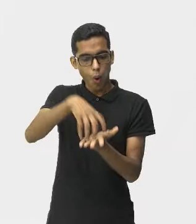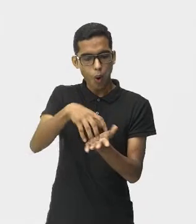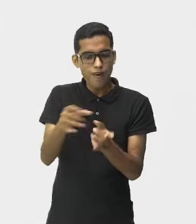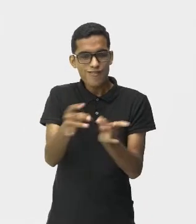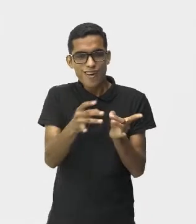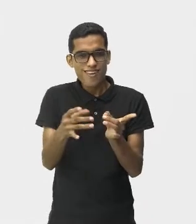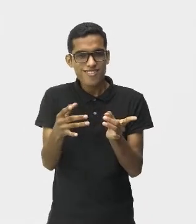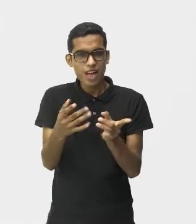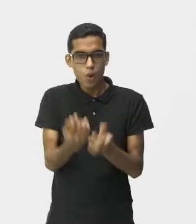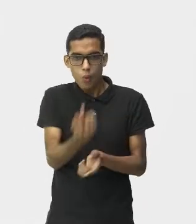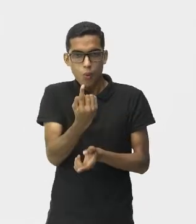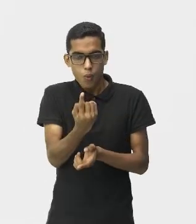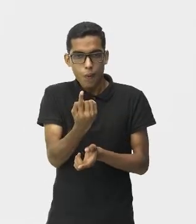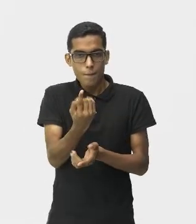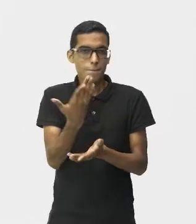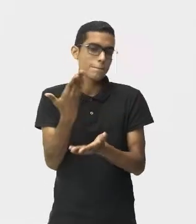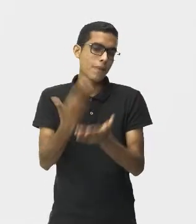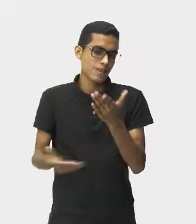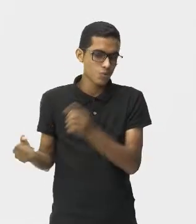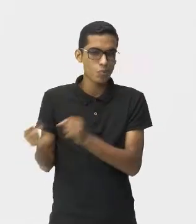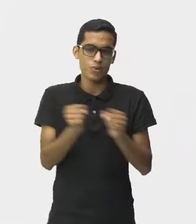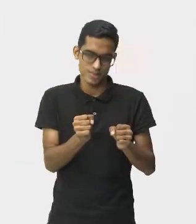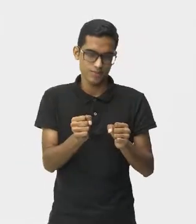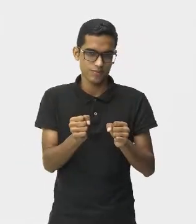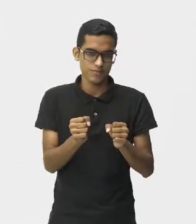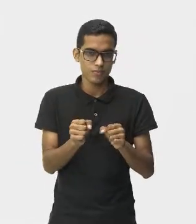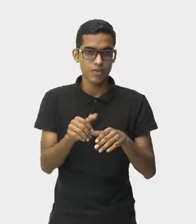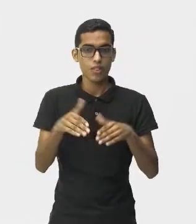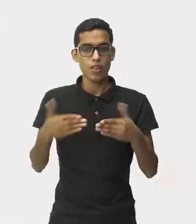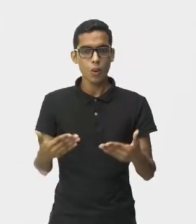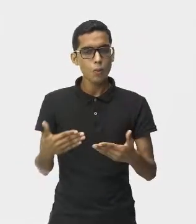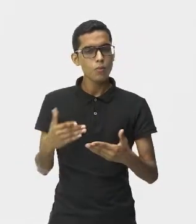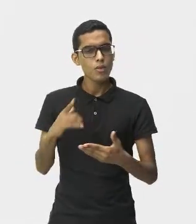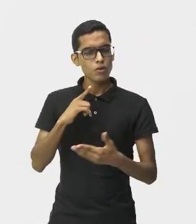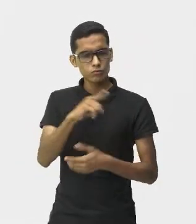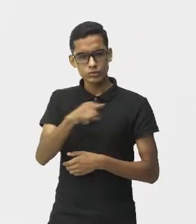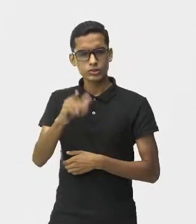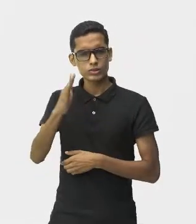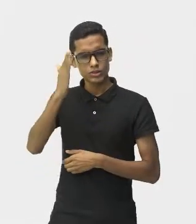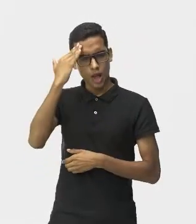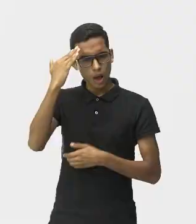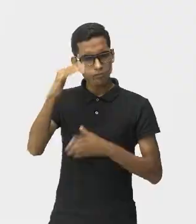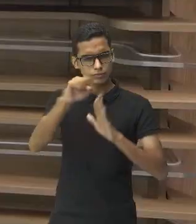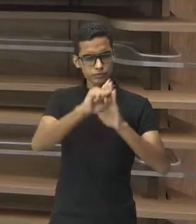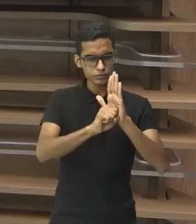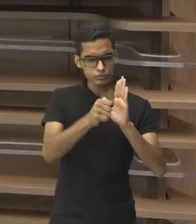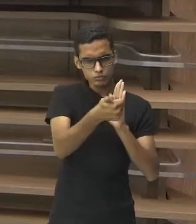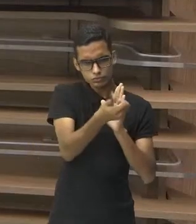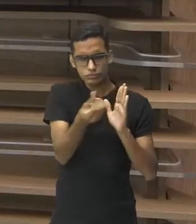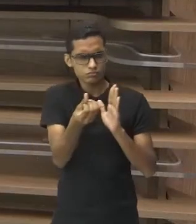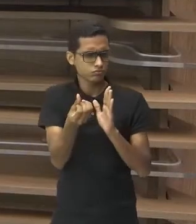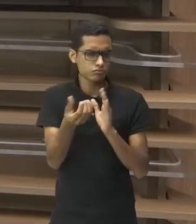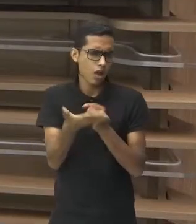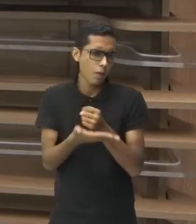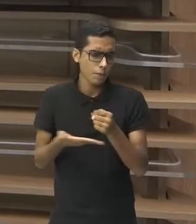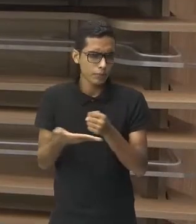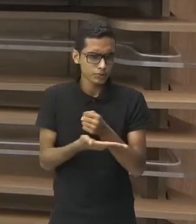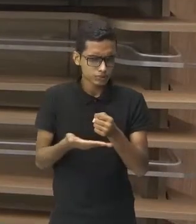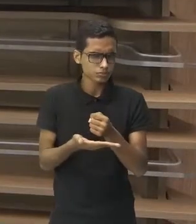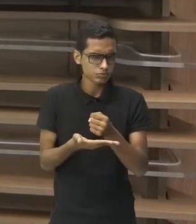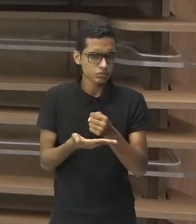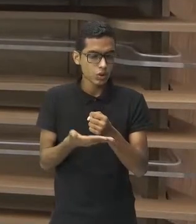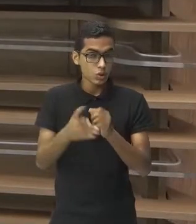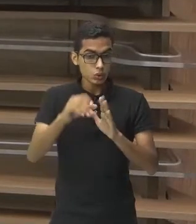Durante o século XVI, gente, vocês sabem, vocês são sabidos, é algo básico, tá, de história. No